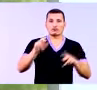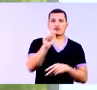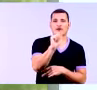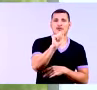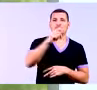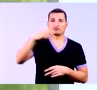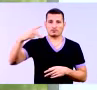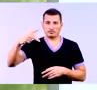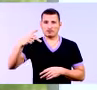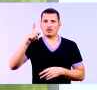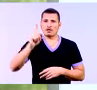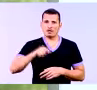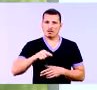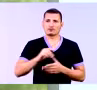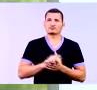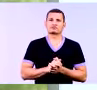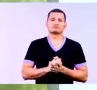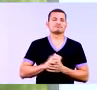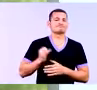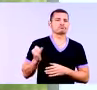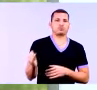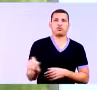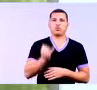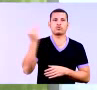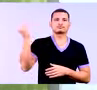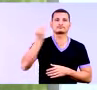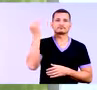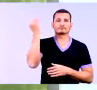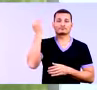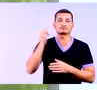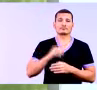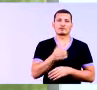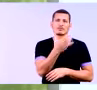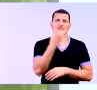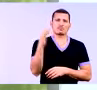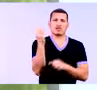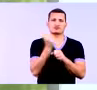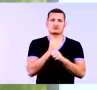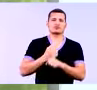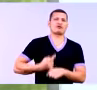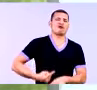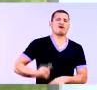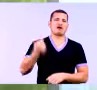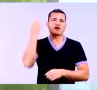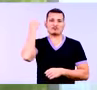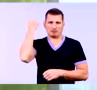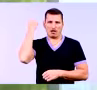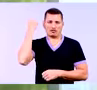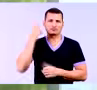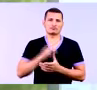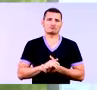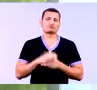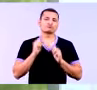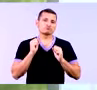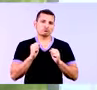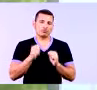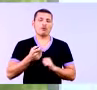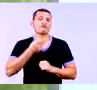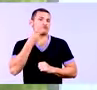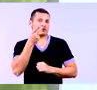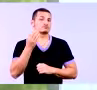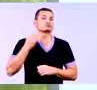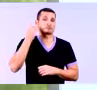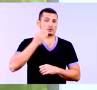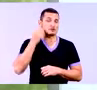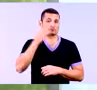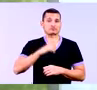aplicação, ela é extremamente relevante. Há 10 anos atrás, posso falar isso com bastante experiência no